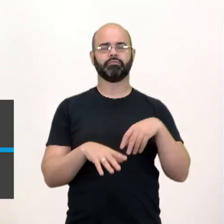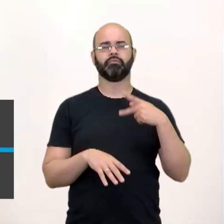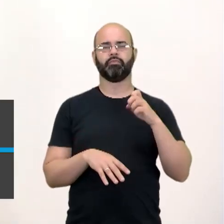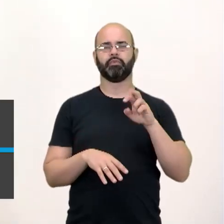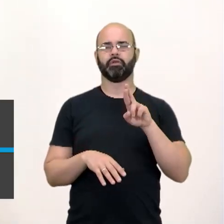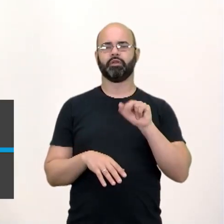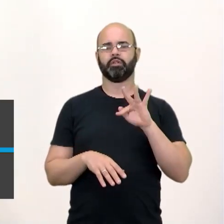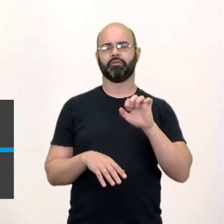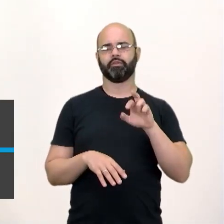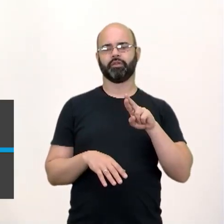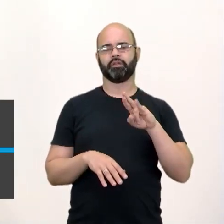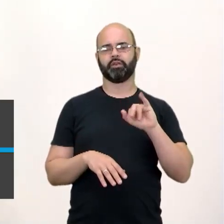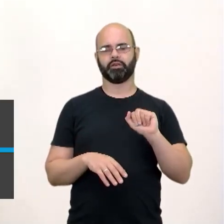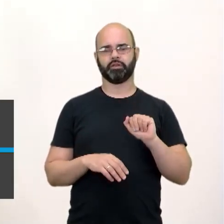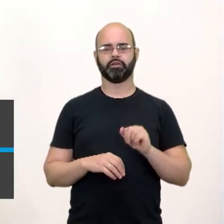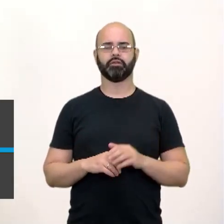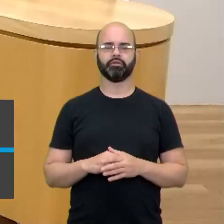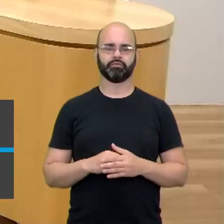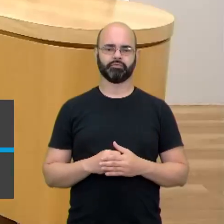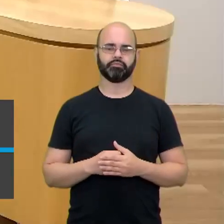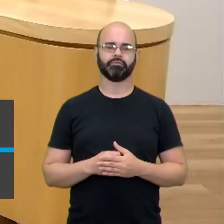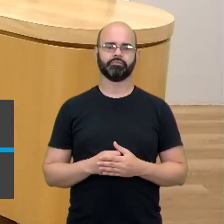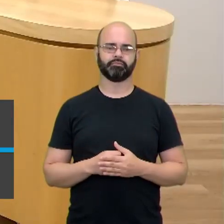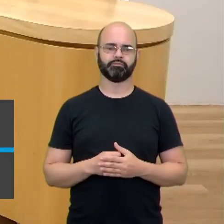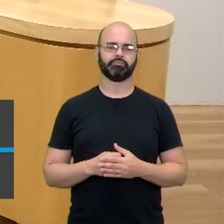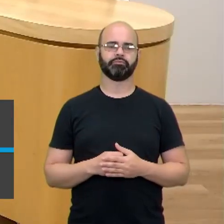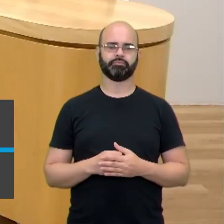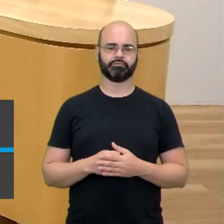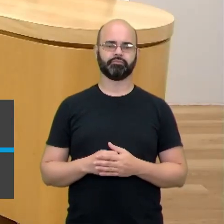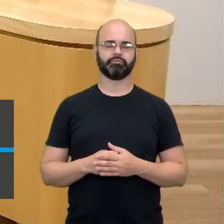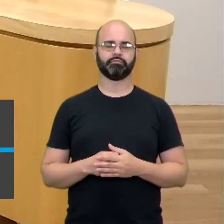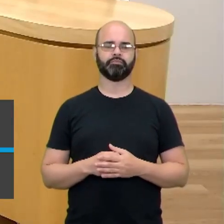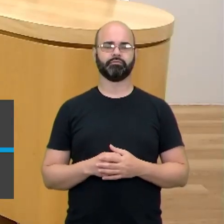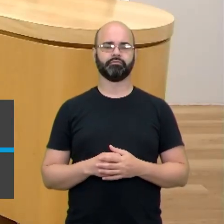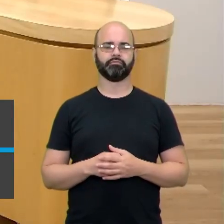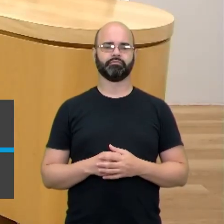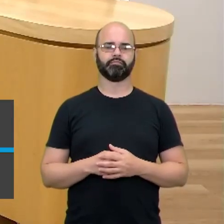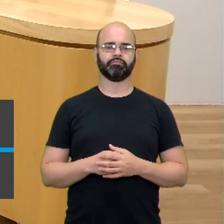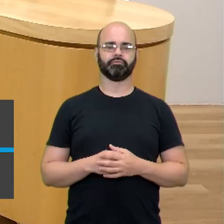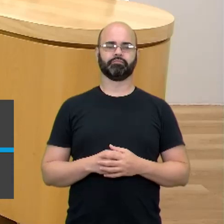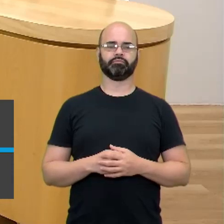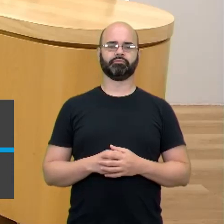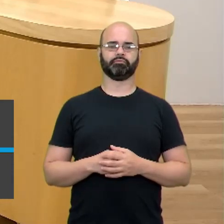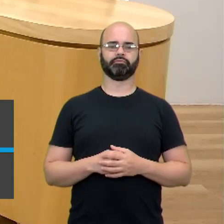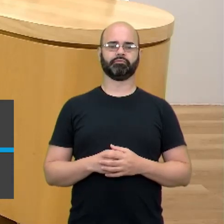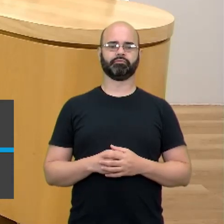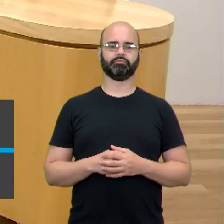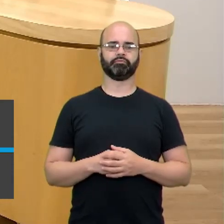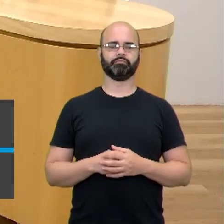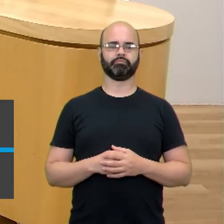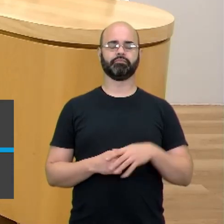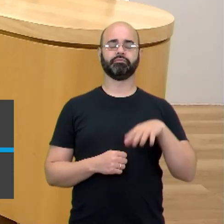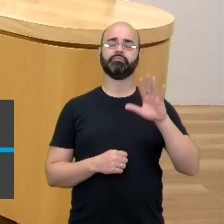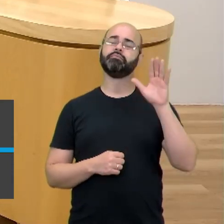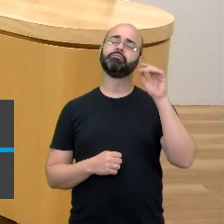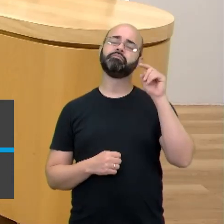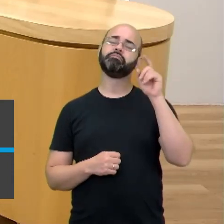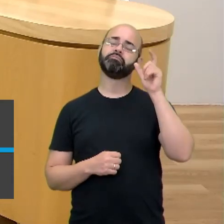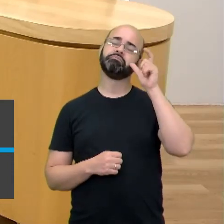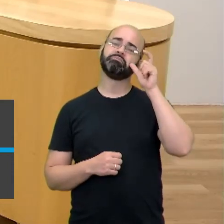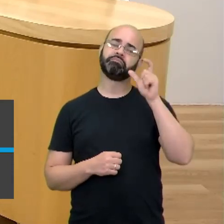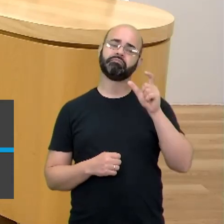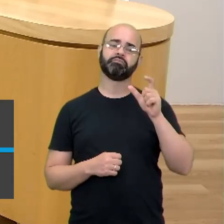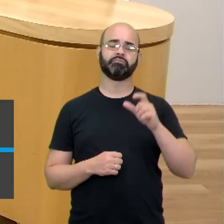está incorporada ao centro expandido. A região da Vila Matilde, Penha, ali. E o muito curioso é que sempre